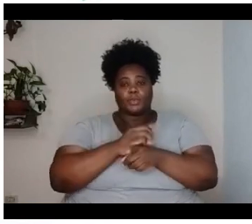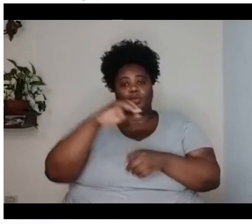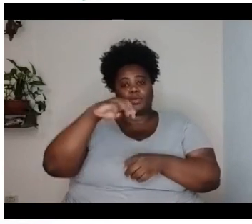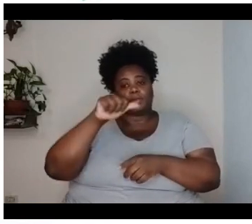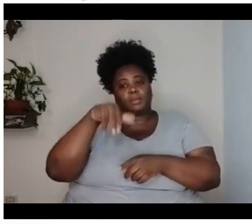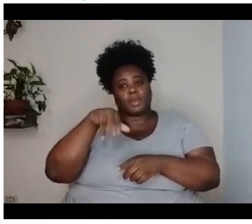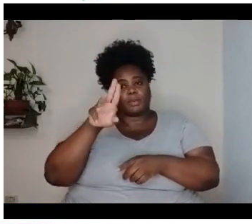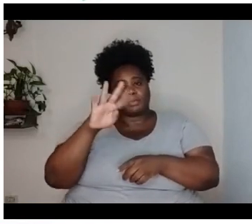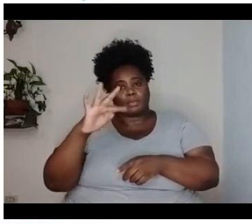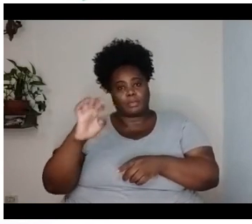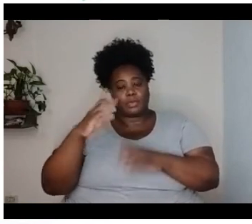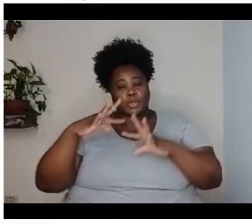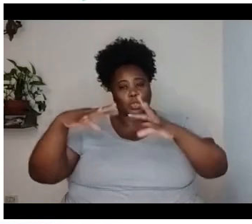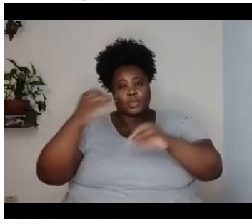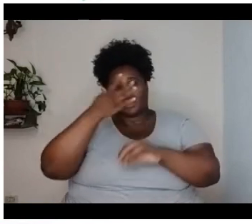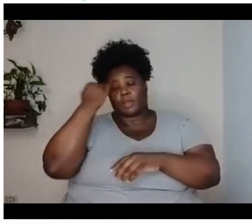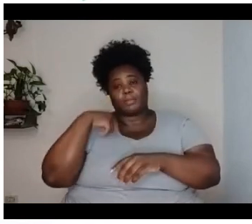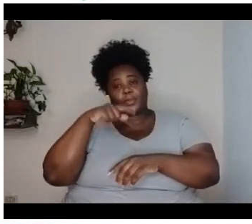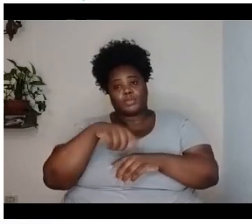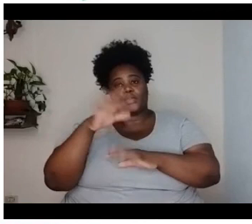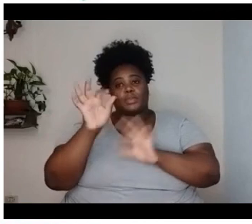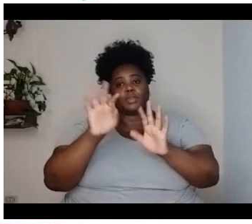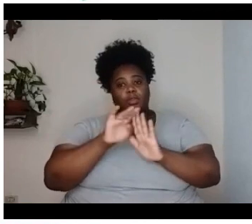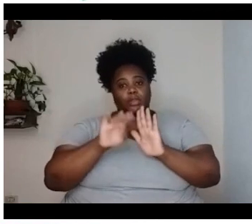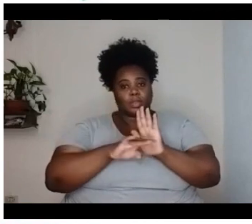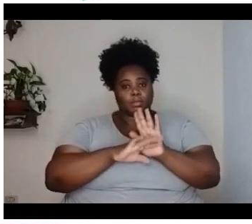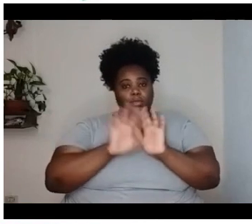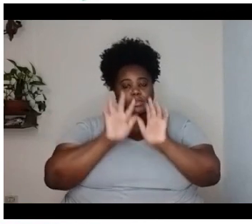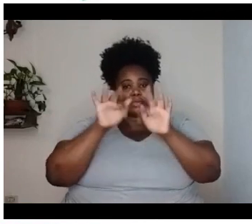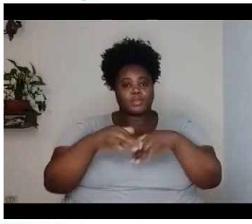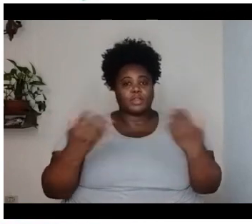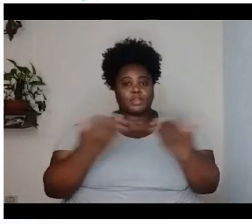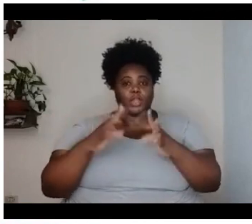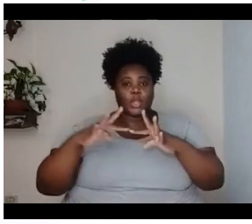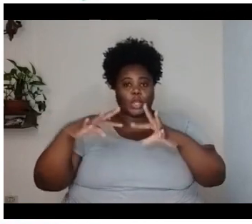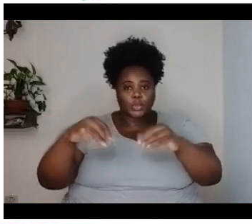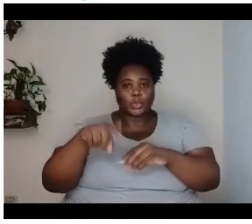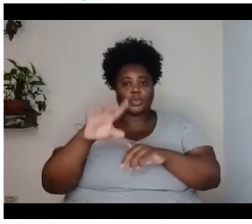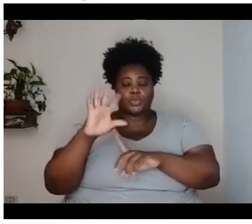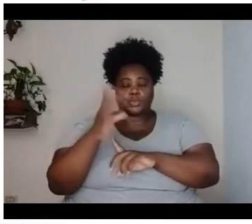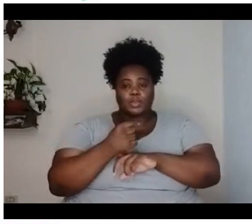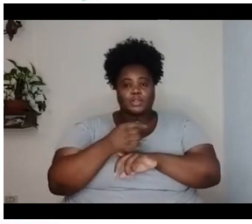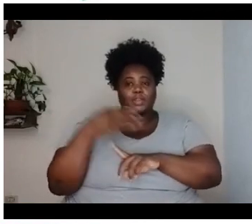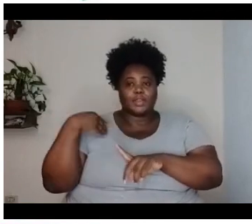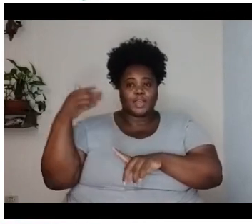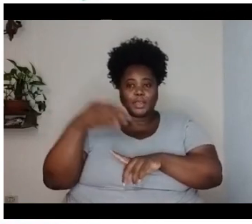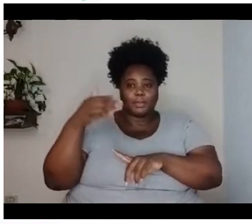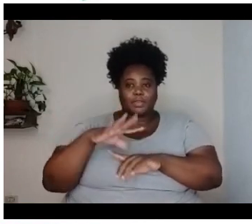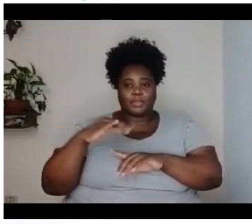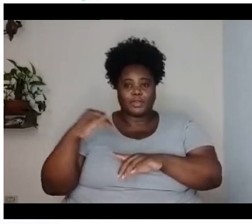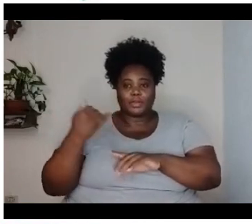mundo do circuito mesmo dessa programação que se encerra hoje, todos os artistas que participaram. É uma honra estar aqui com você, fechando.